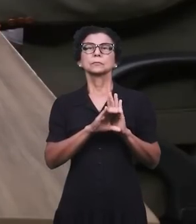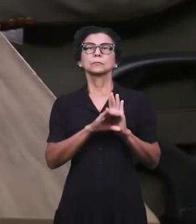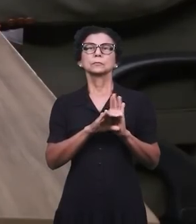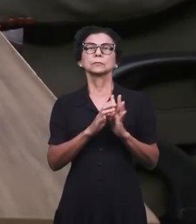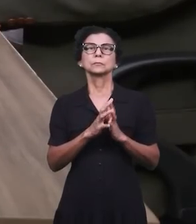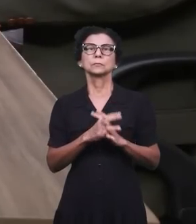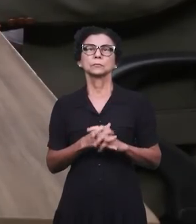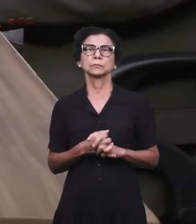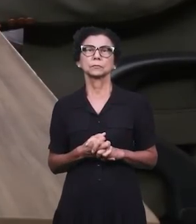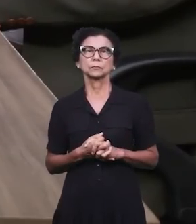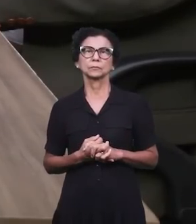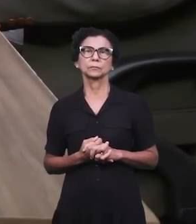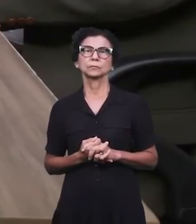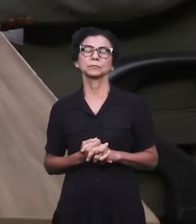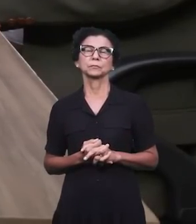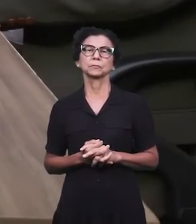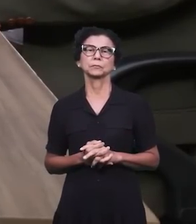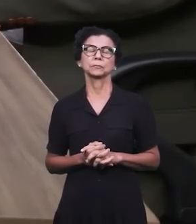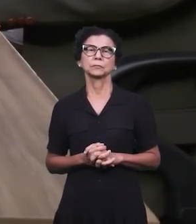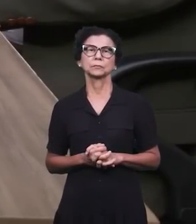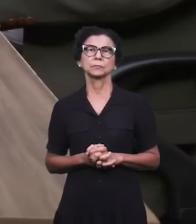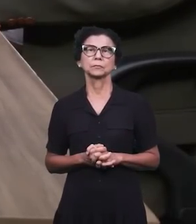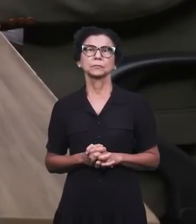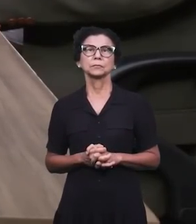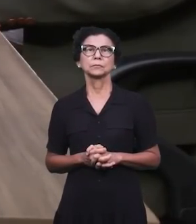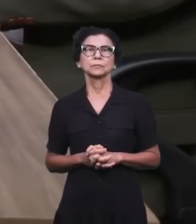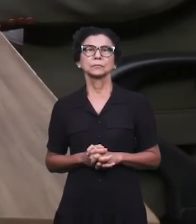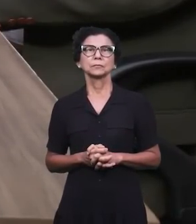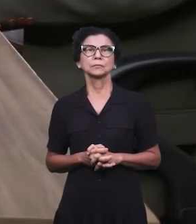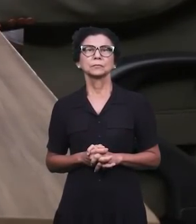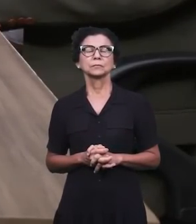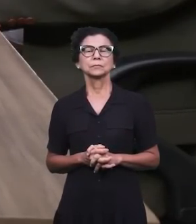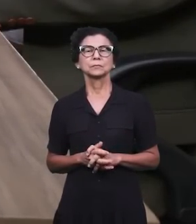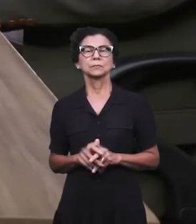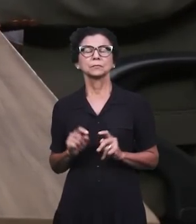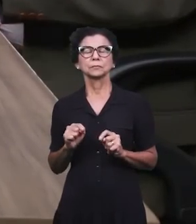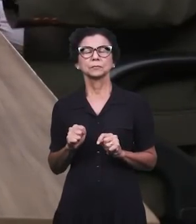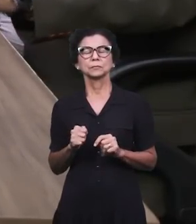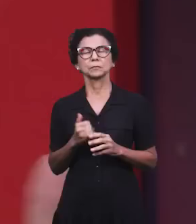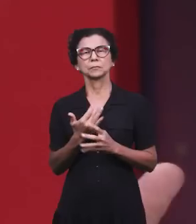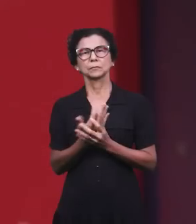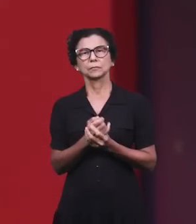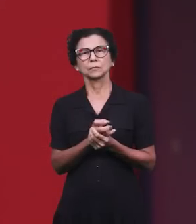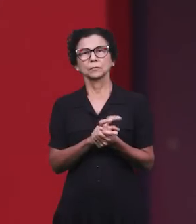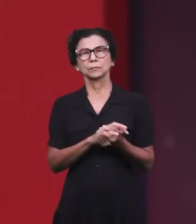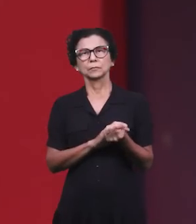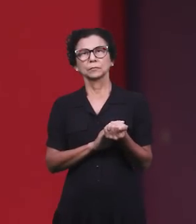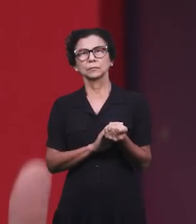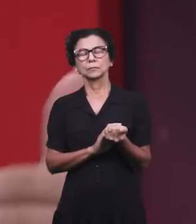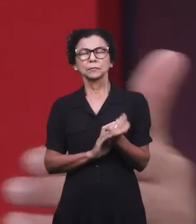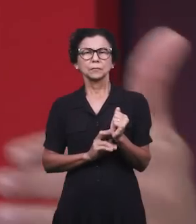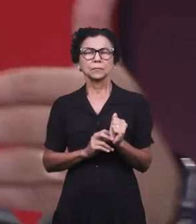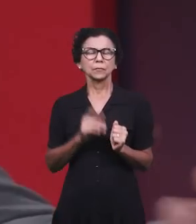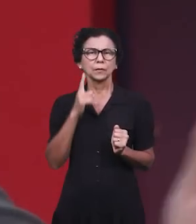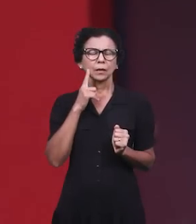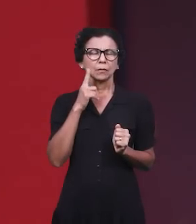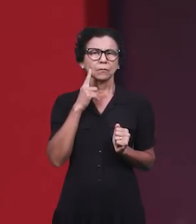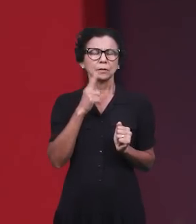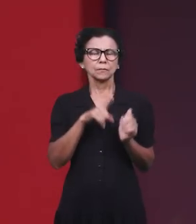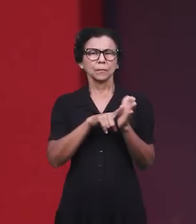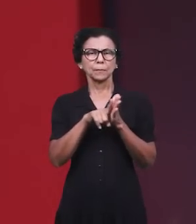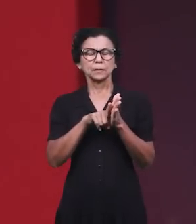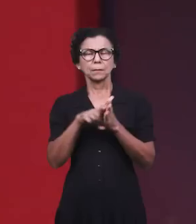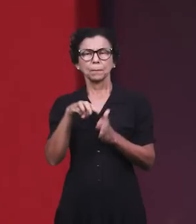de manutenção, né, doutor Felipe? Isso aí. A manutenção, quando a gente trata o nome, né,